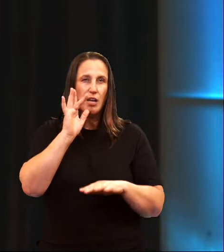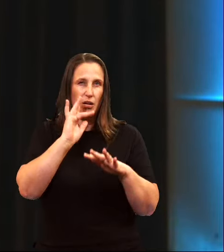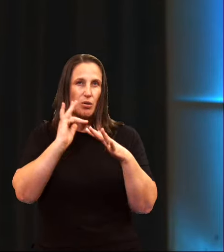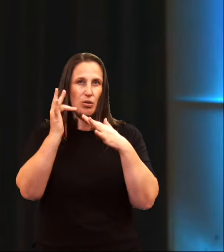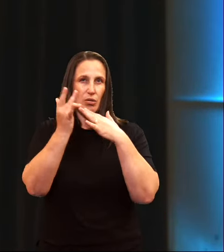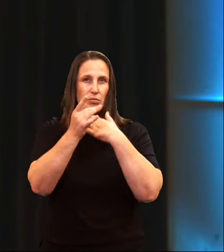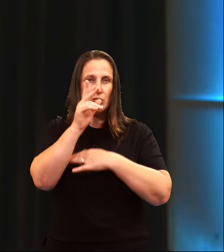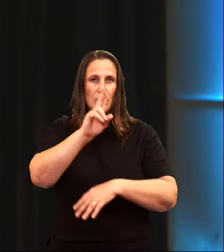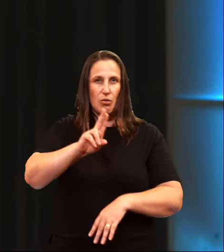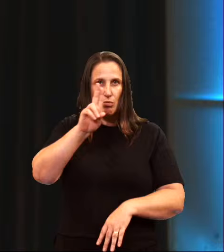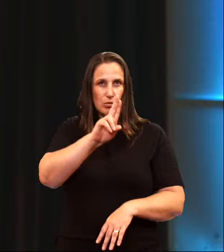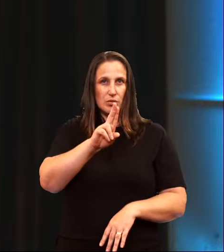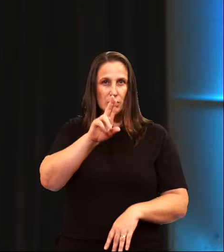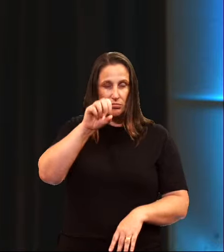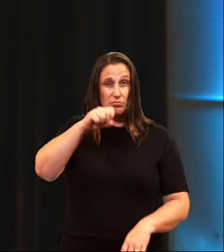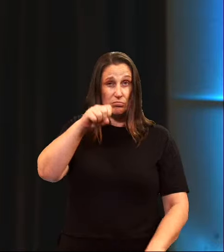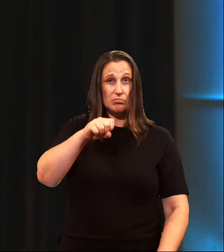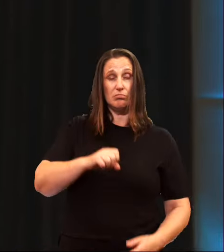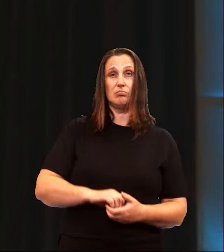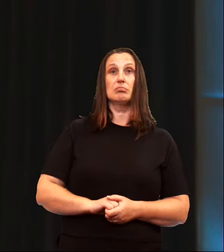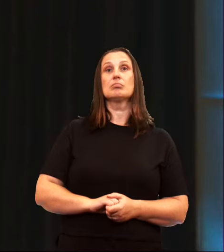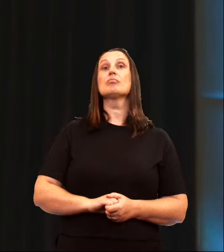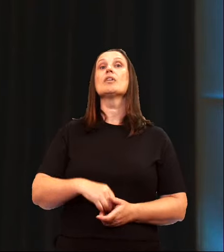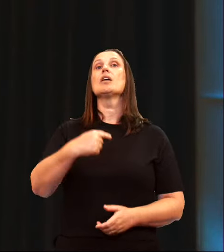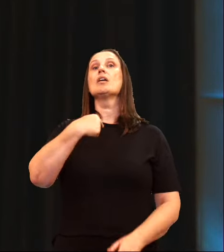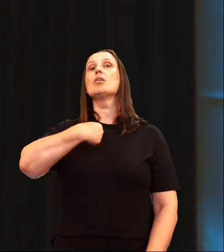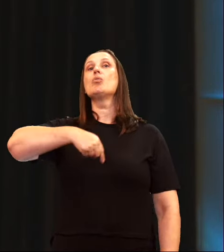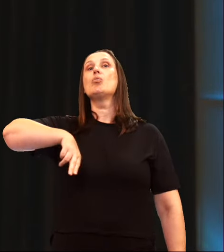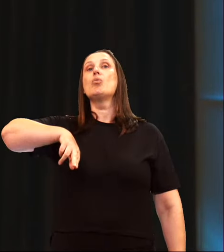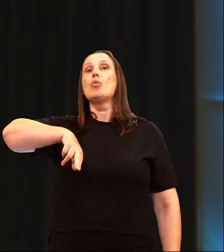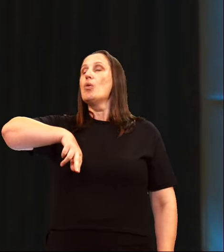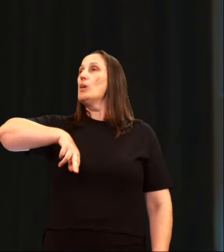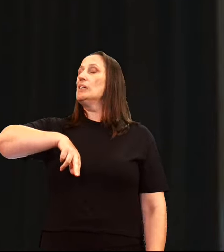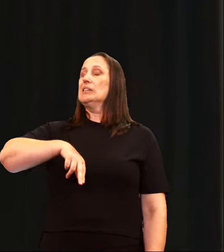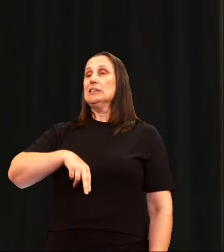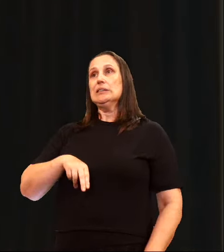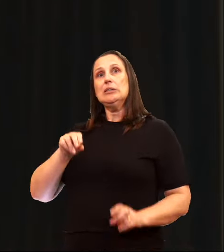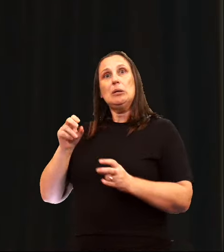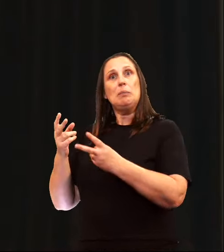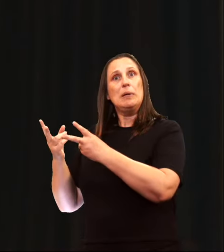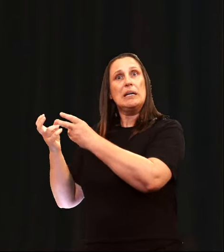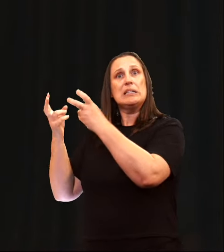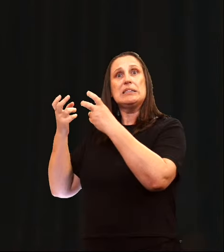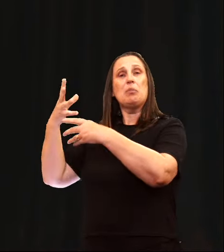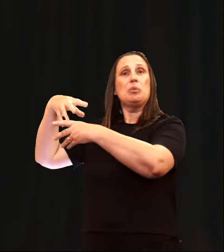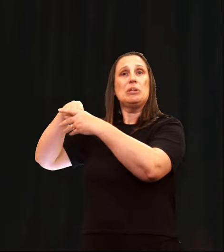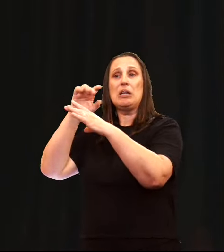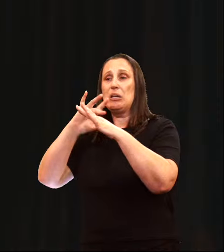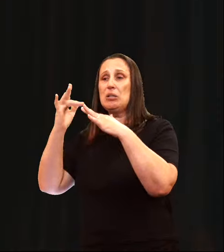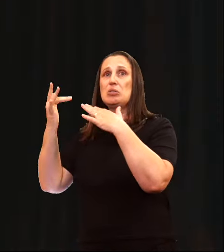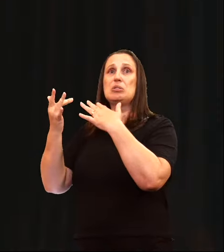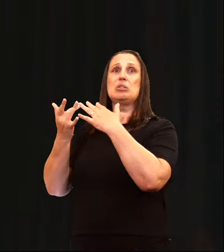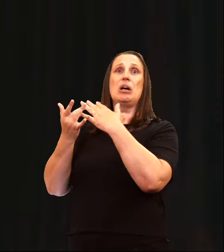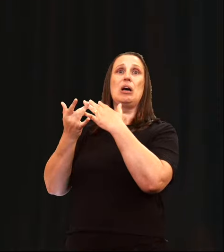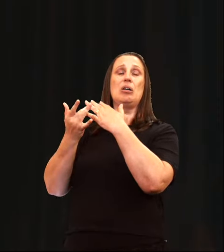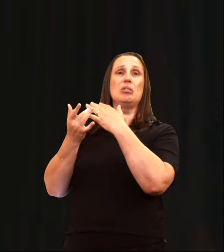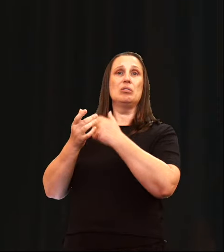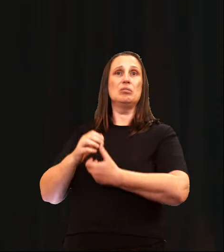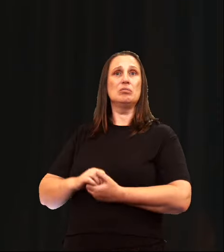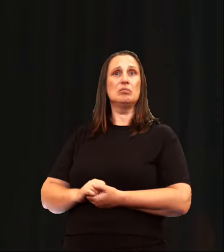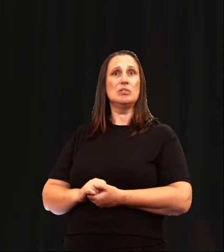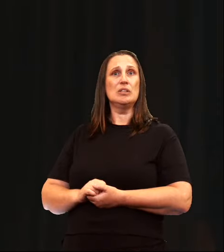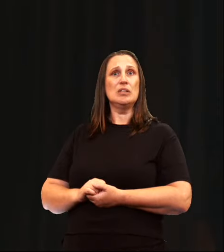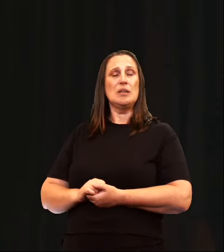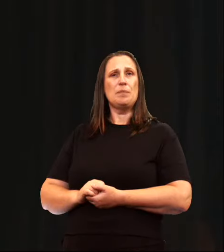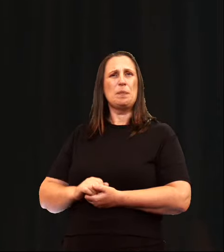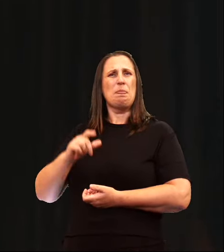redes sociais? Eu nunca vi lugar para tanta reclamação. Tem até um novo tipo de trabalho hoje, que são os haters.